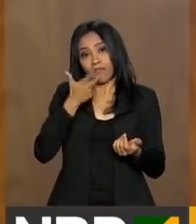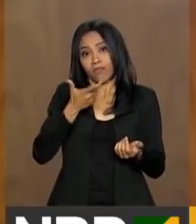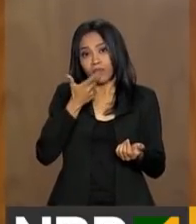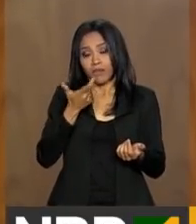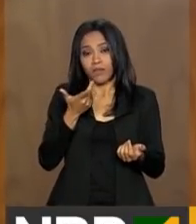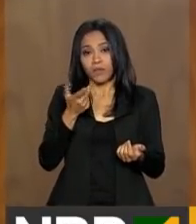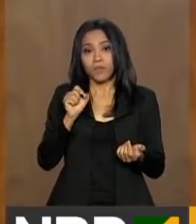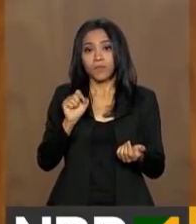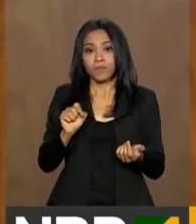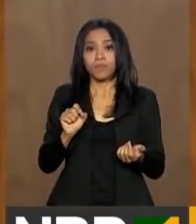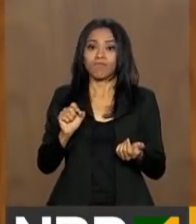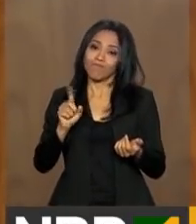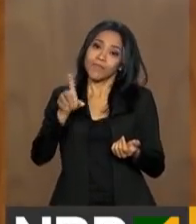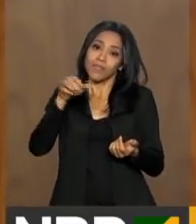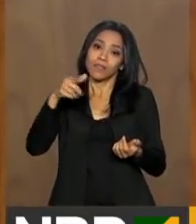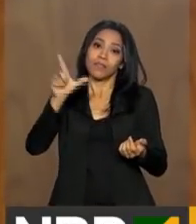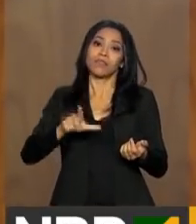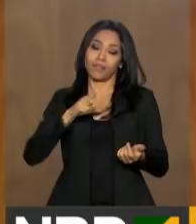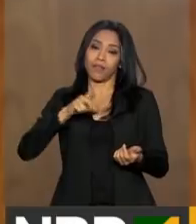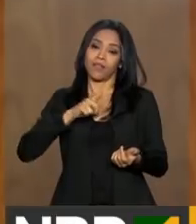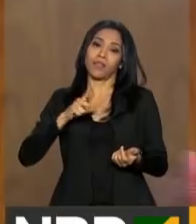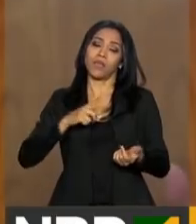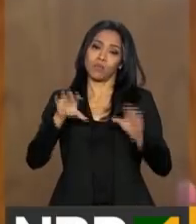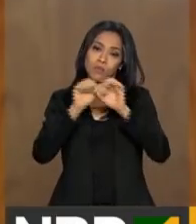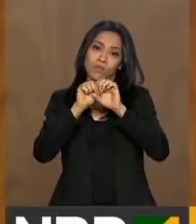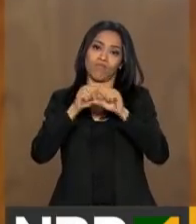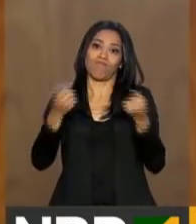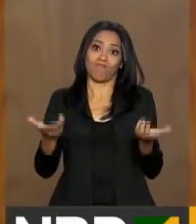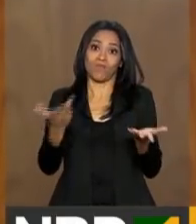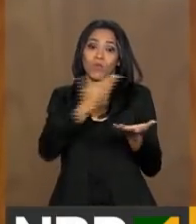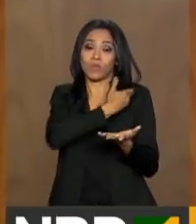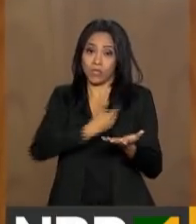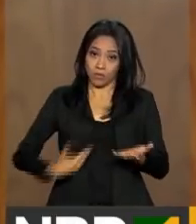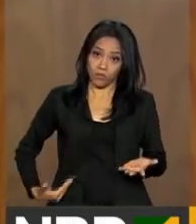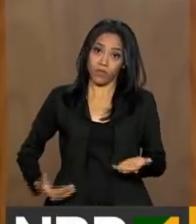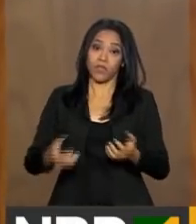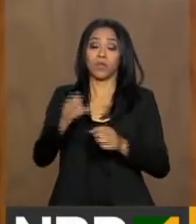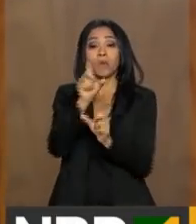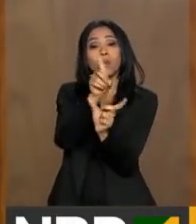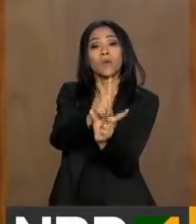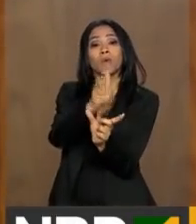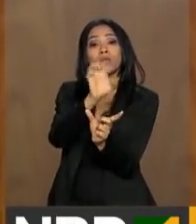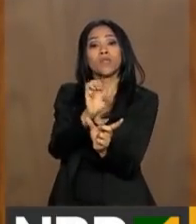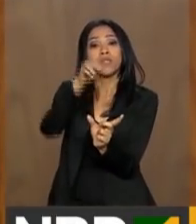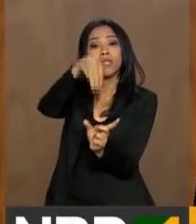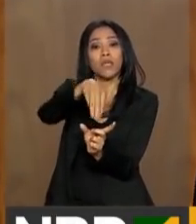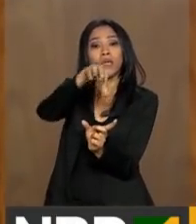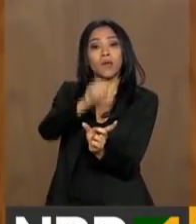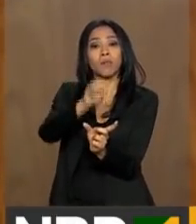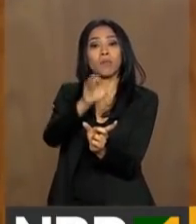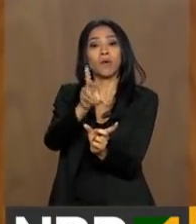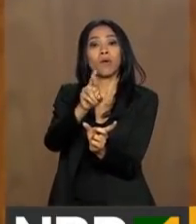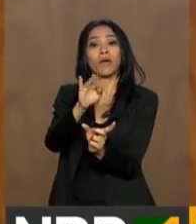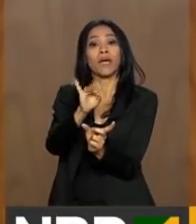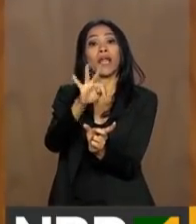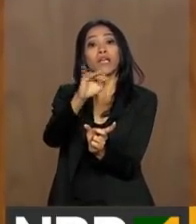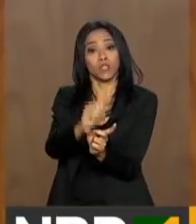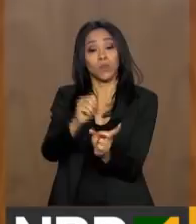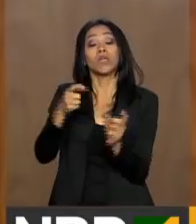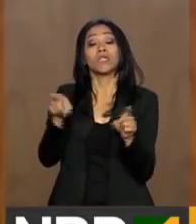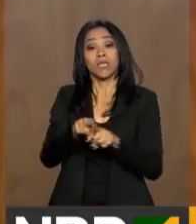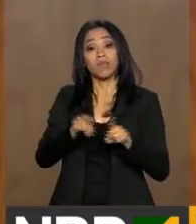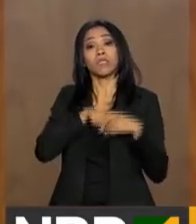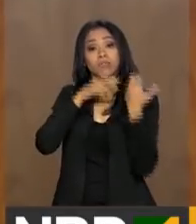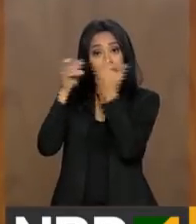declaradamente democrático. Cheguei a mencionar à Sua Excelência o problema que nós temos no Brasil com os